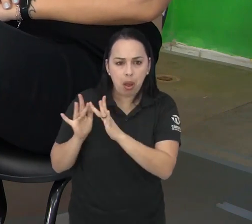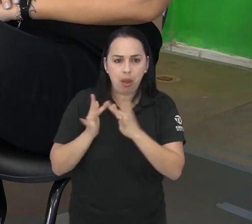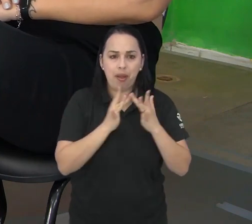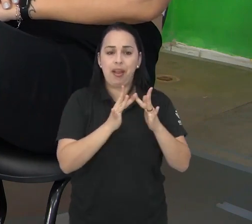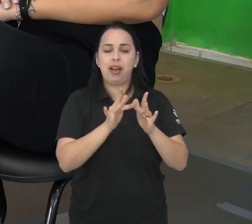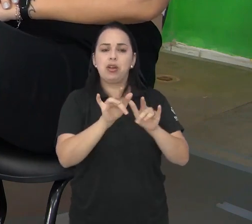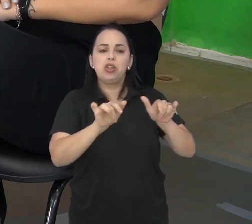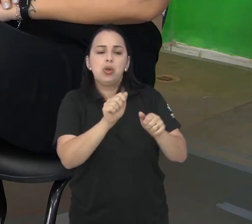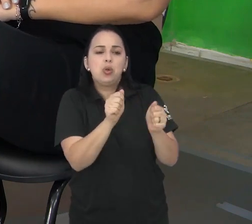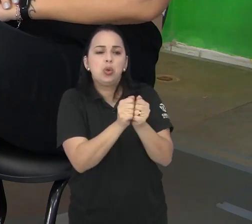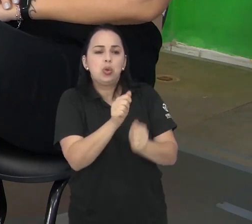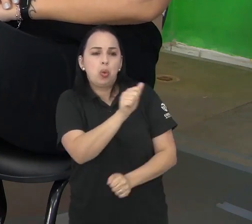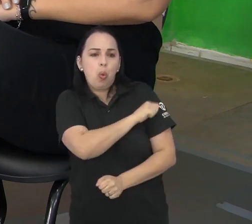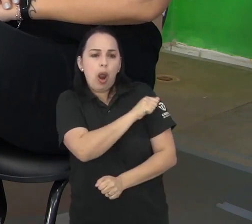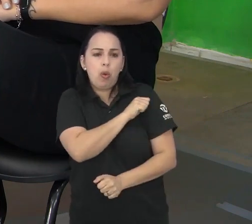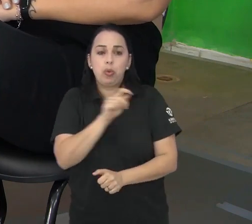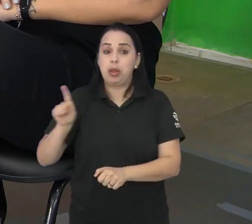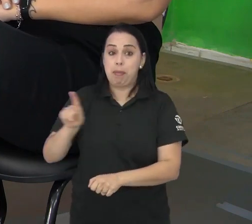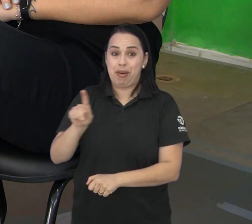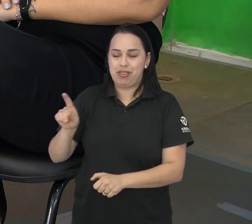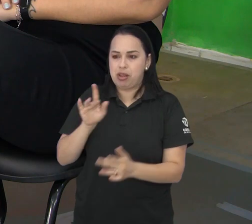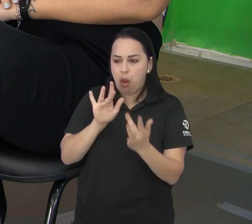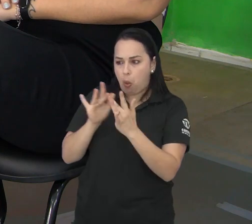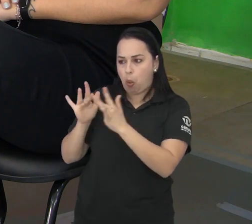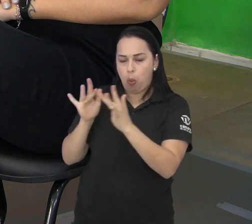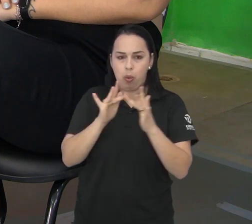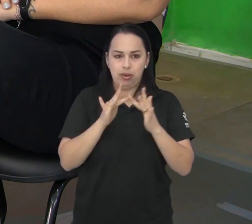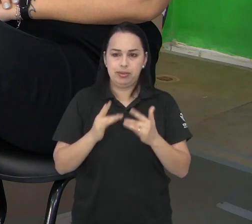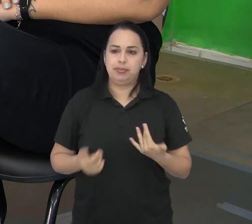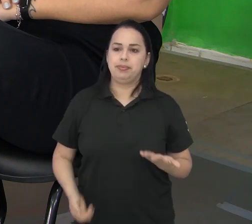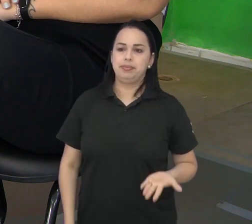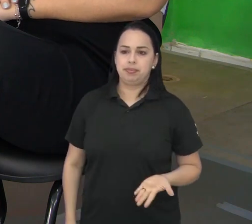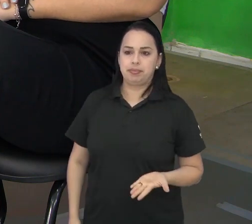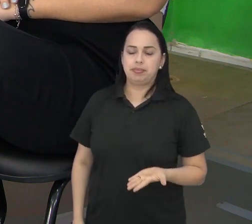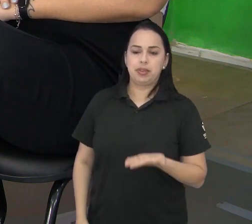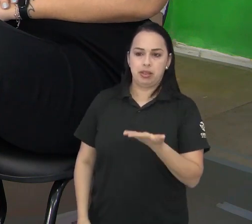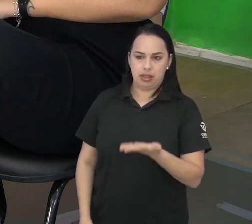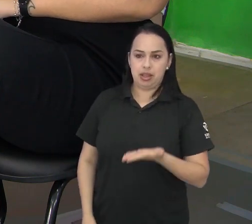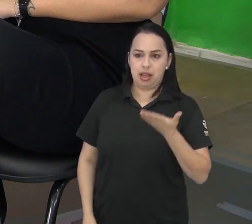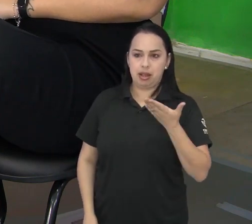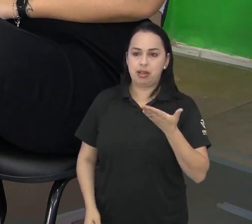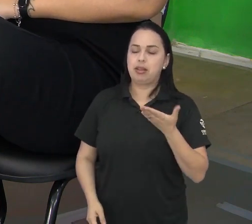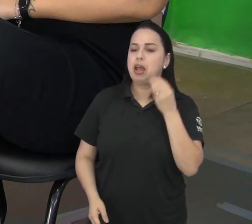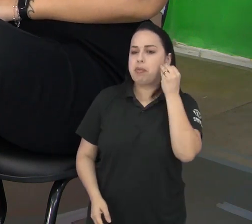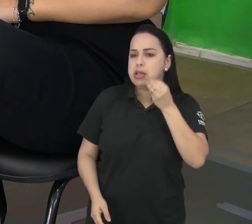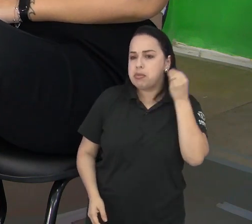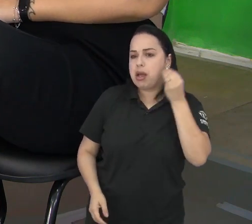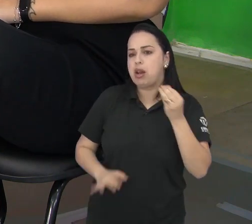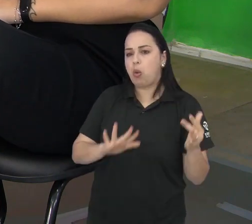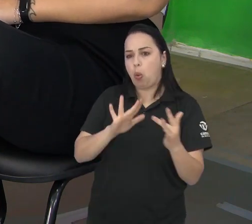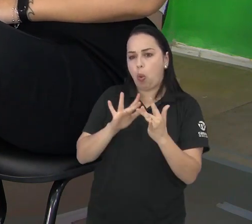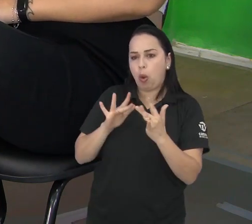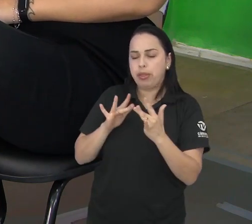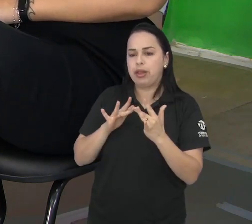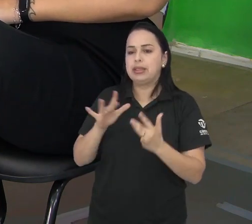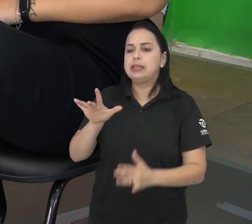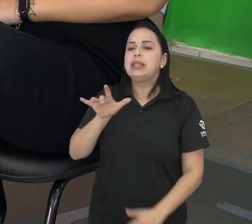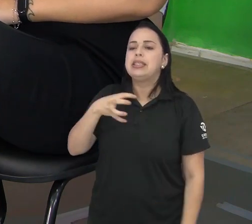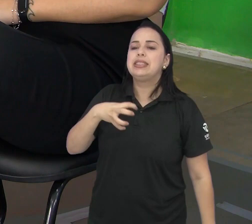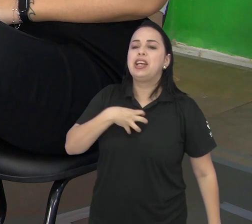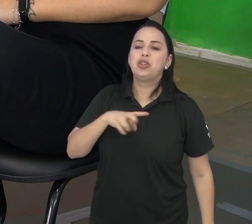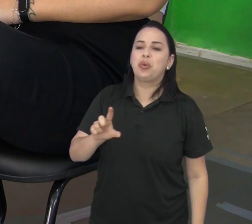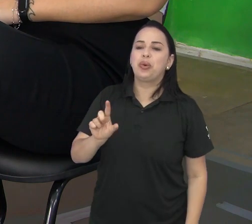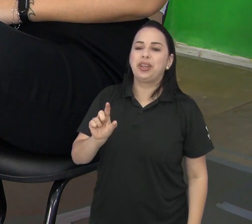de educadores e os alunos ali no dia a dia de aula, né? Como você tem esse contato com os alunos, como que